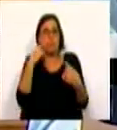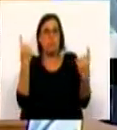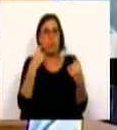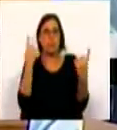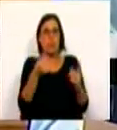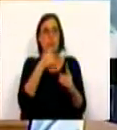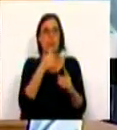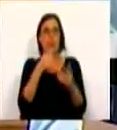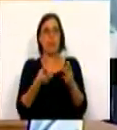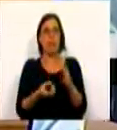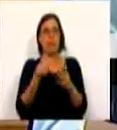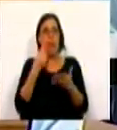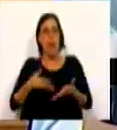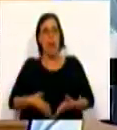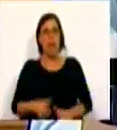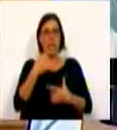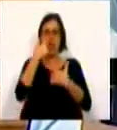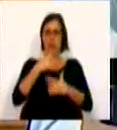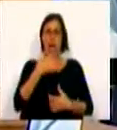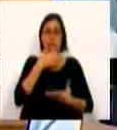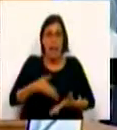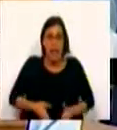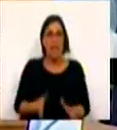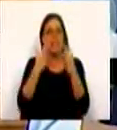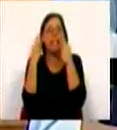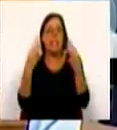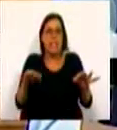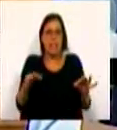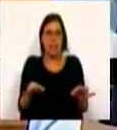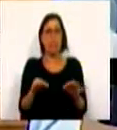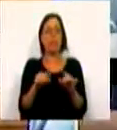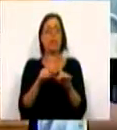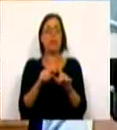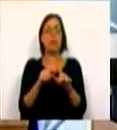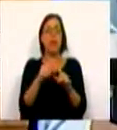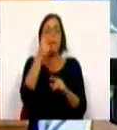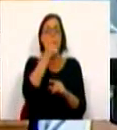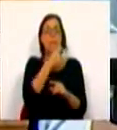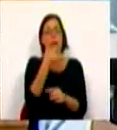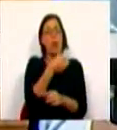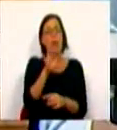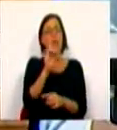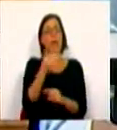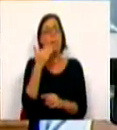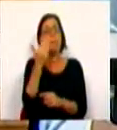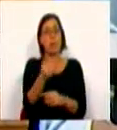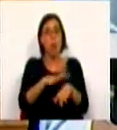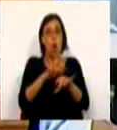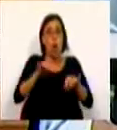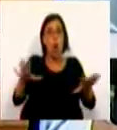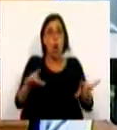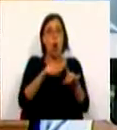a medida Nascer Cidadão, de simplificar desde que se nasce, tendo desde maio de 2016 sido pedidos nos